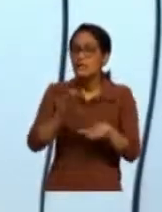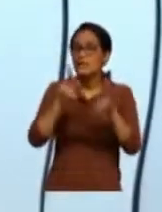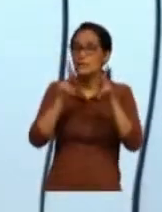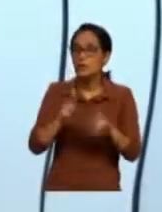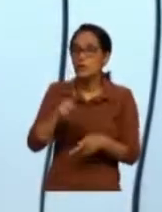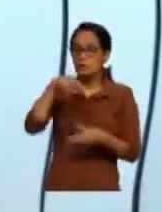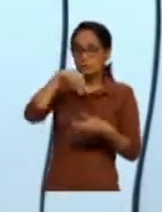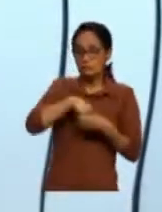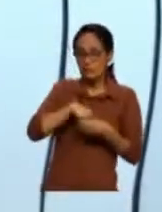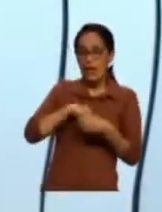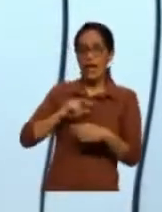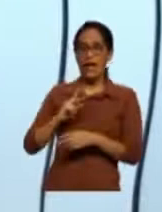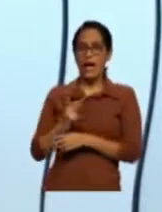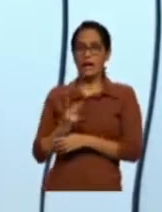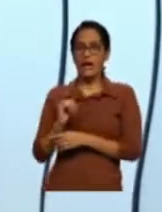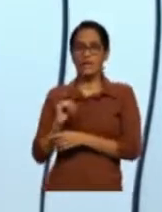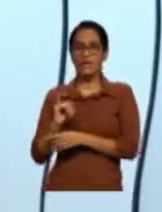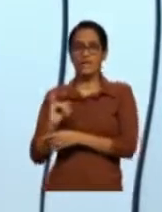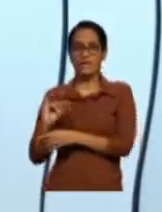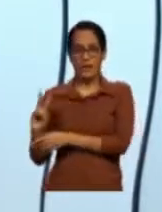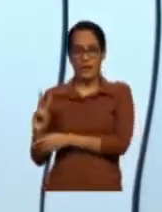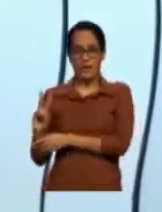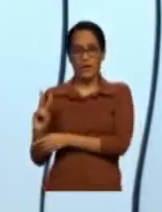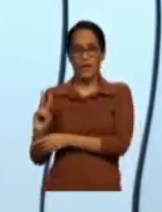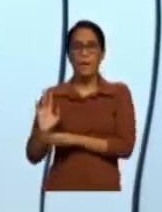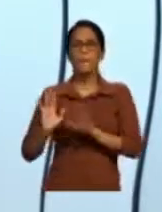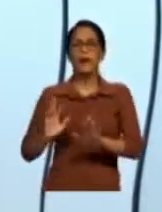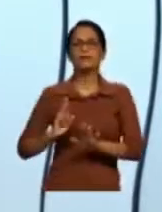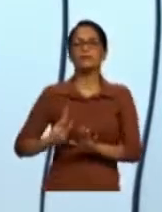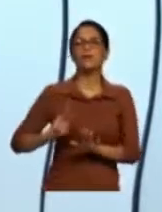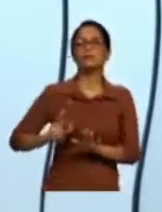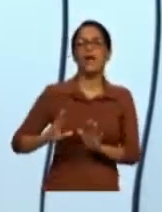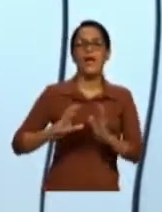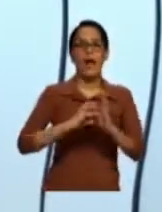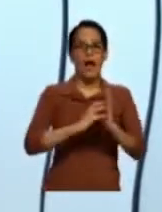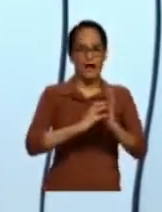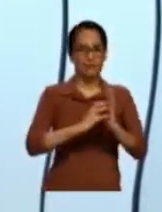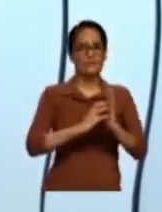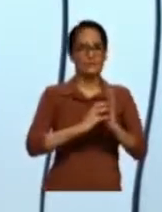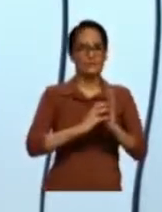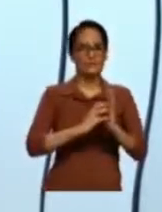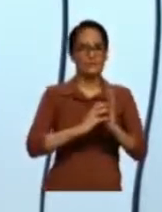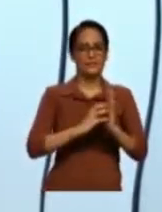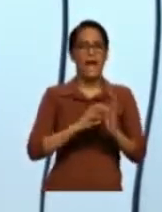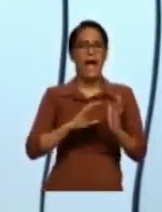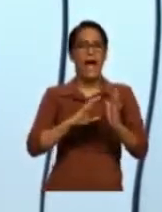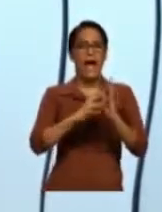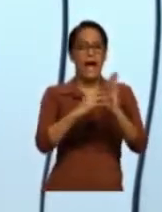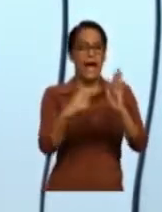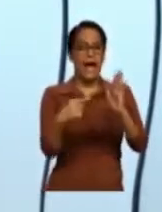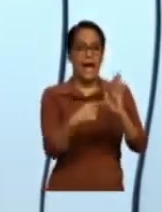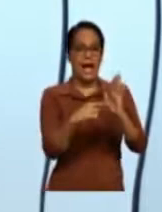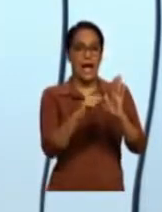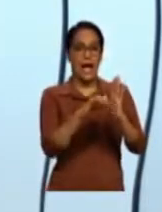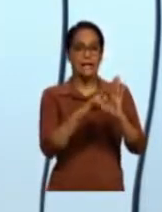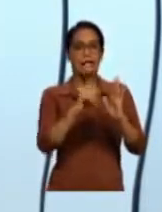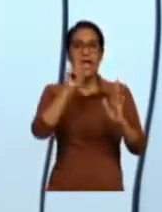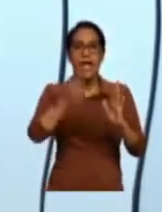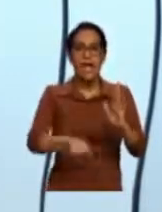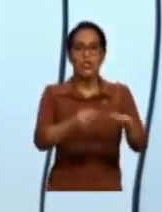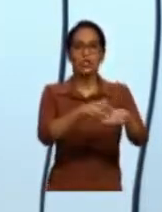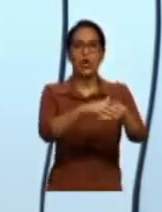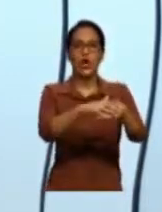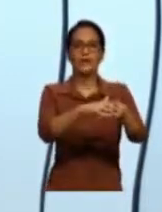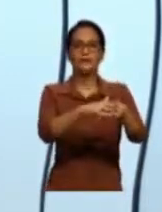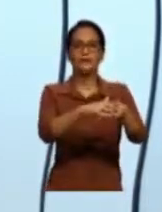HIV, mas ela não necessariamente ela tem a AIDS. A AIDS é a manifestação desse vírus, é a doença. E